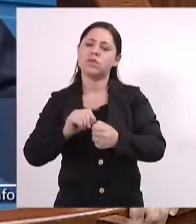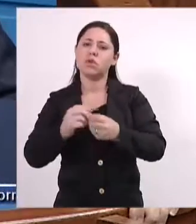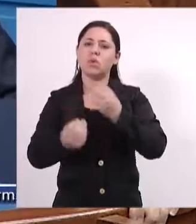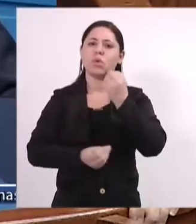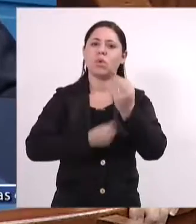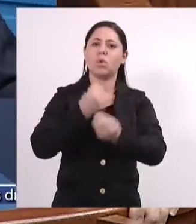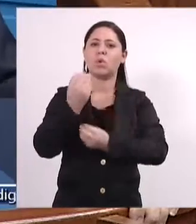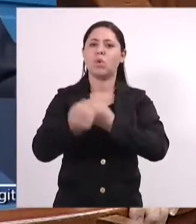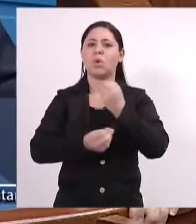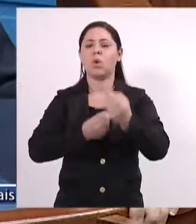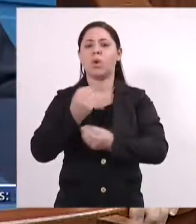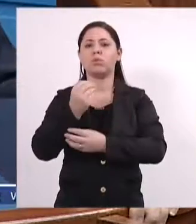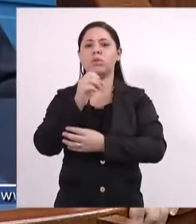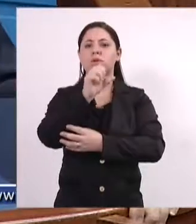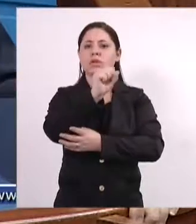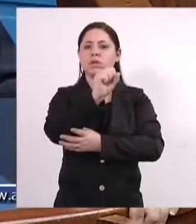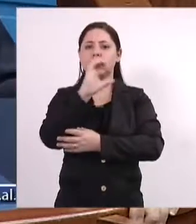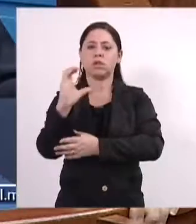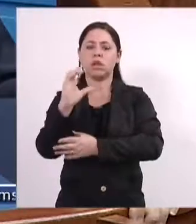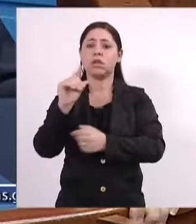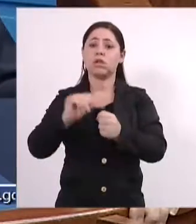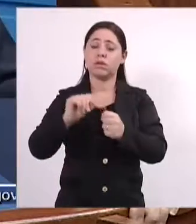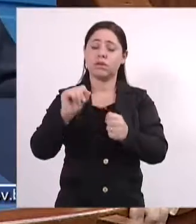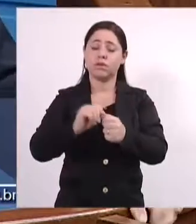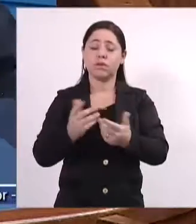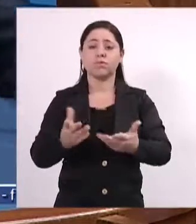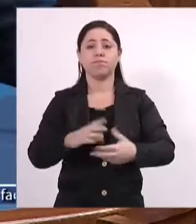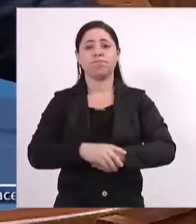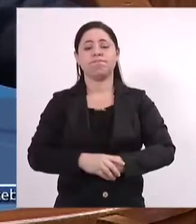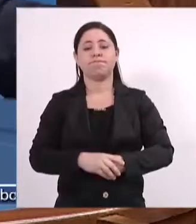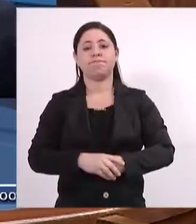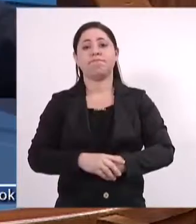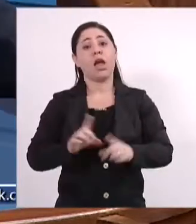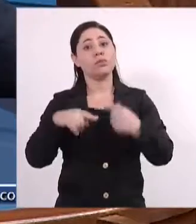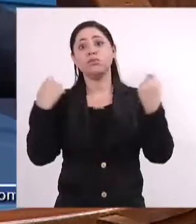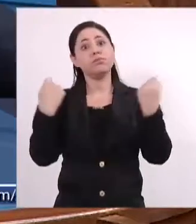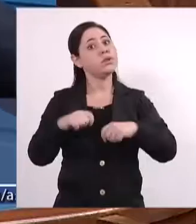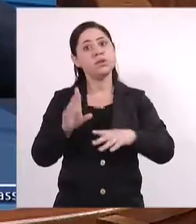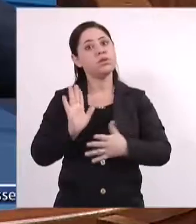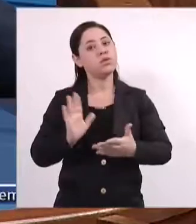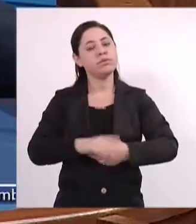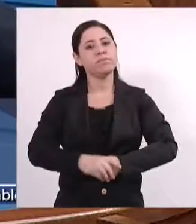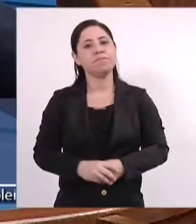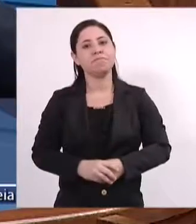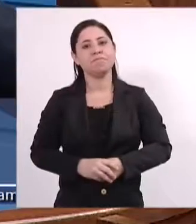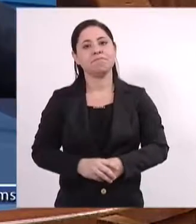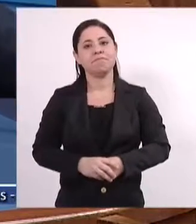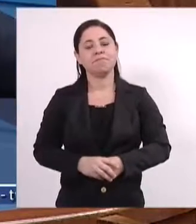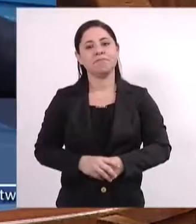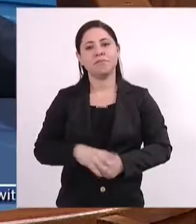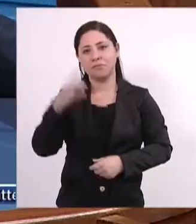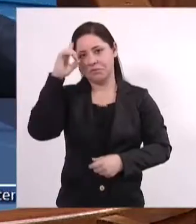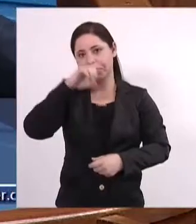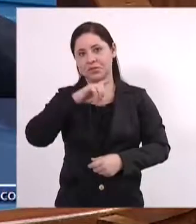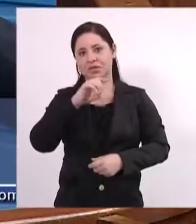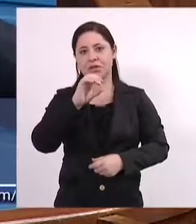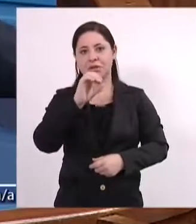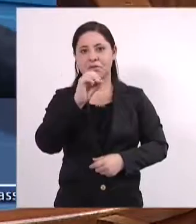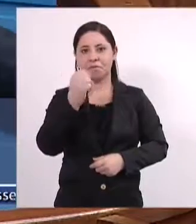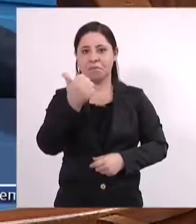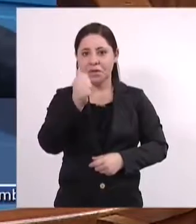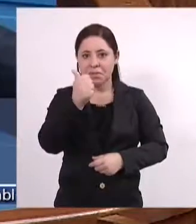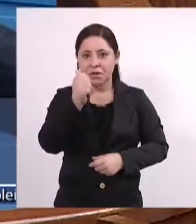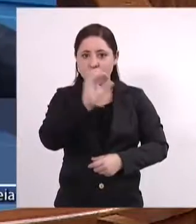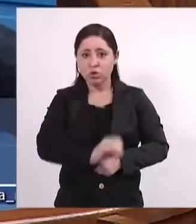assim como Santa Catarina fez, mas não precisou. Dia 1º de